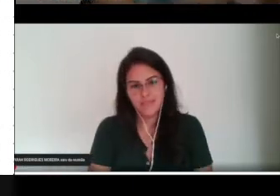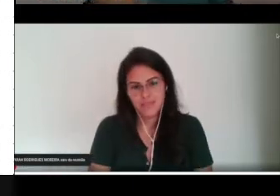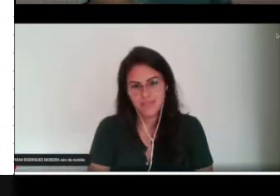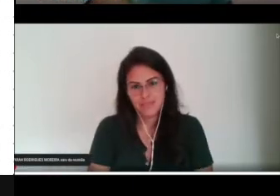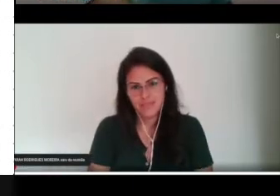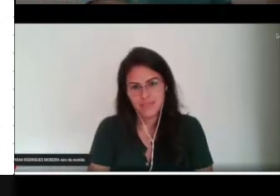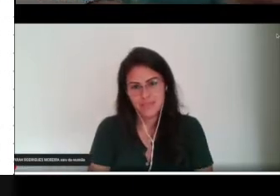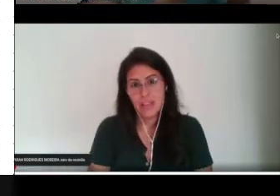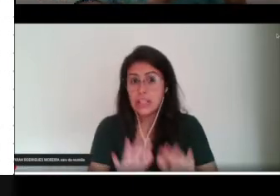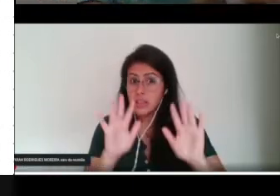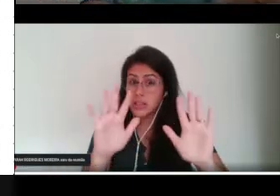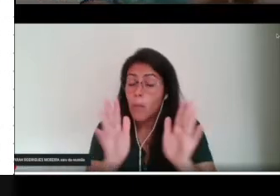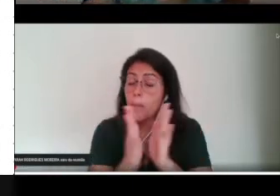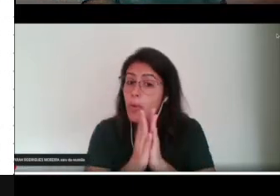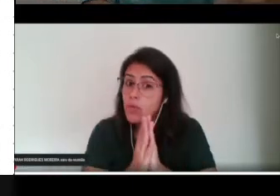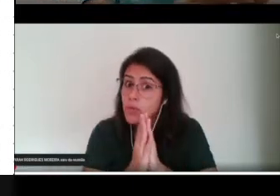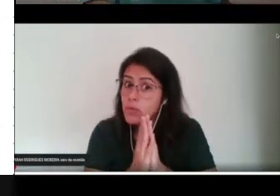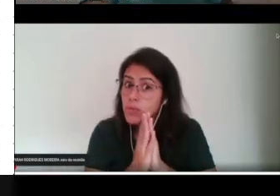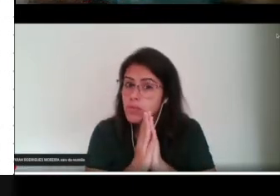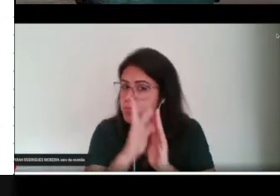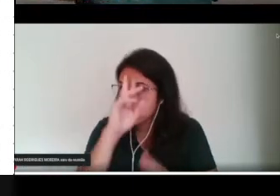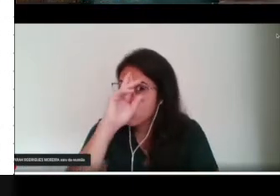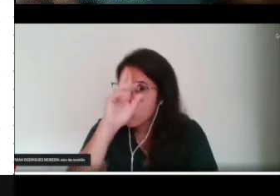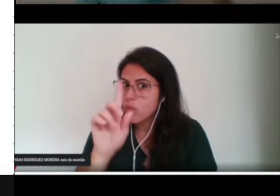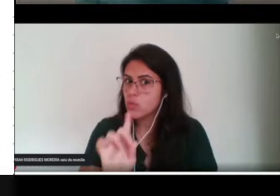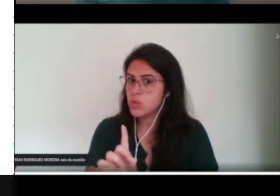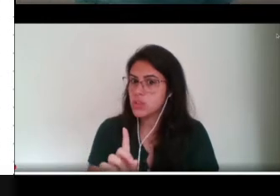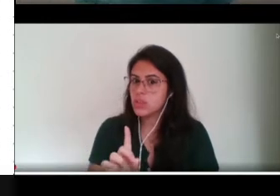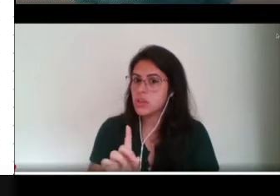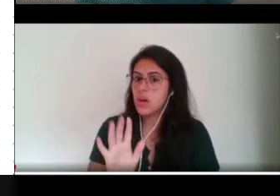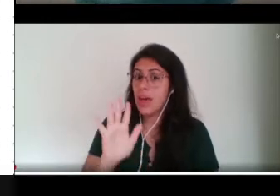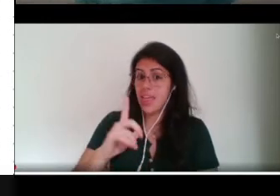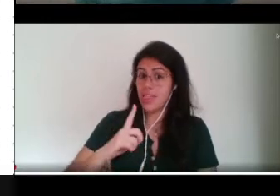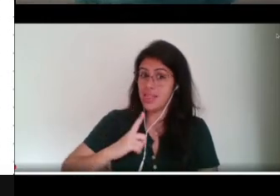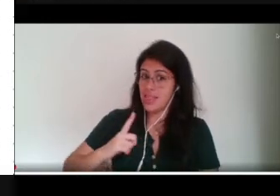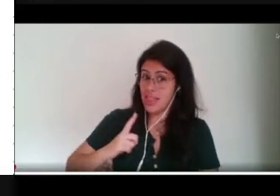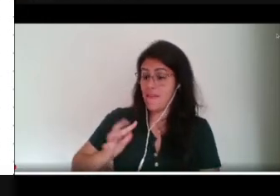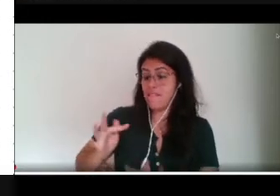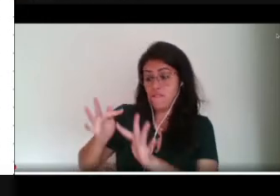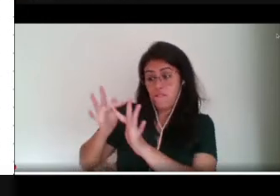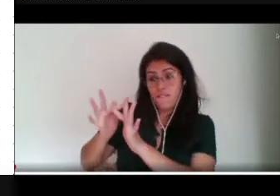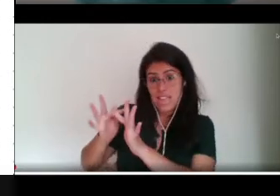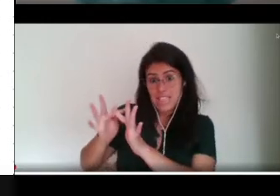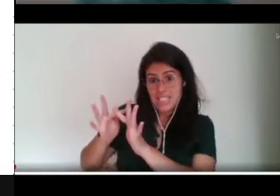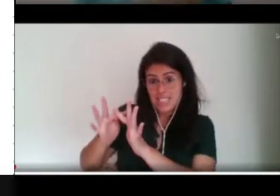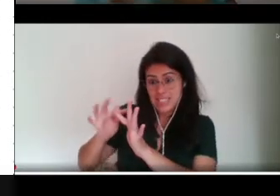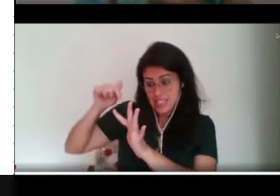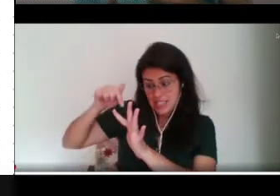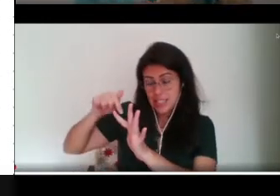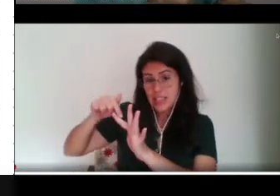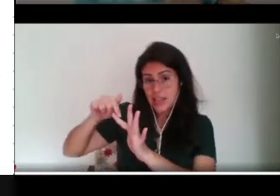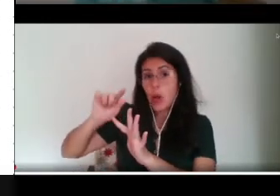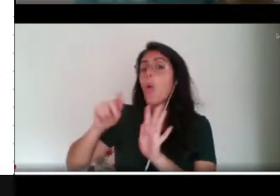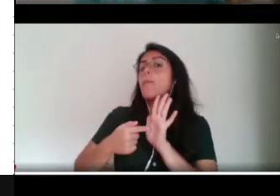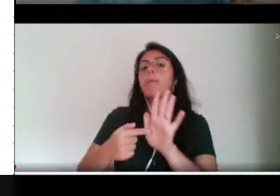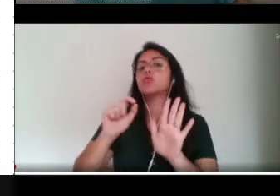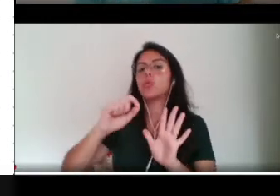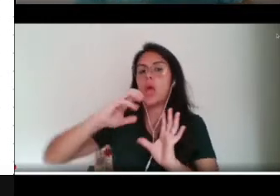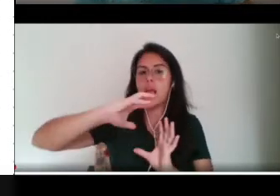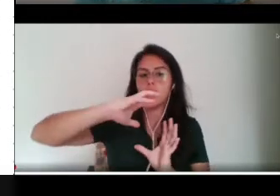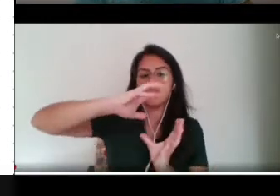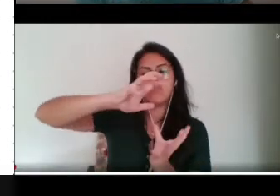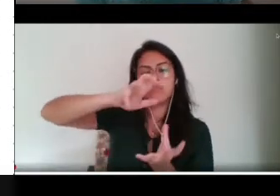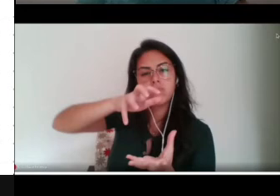a física. A aceleração aponta para o centro da Terra, para baixo, certo? A outra coisa é o sistema